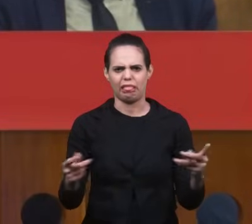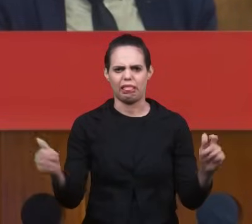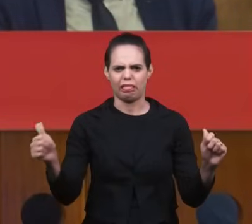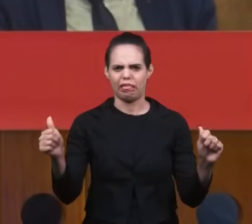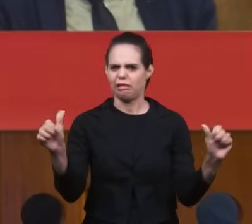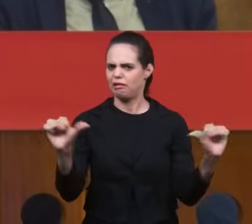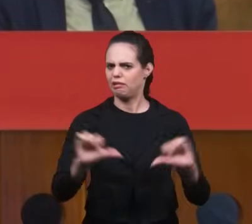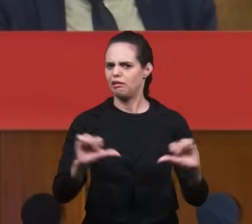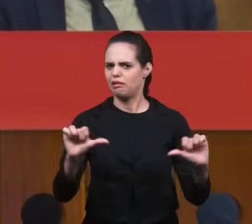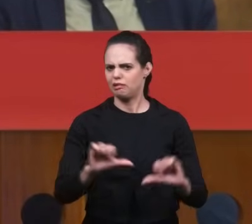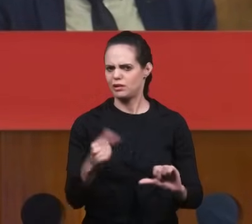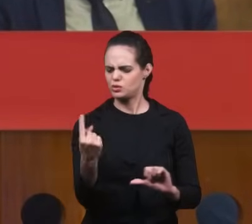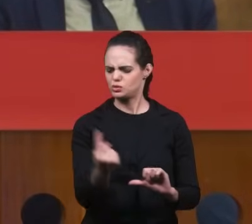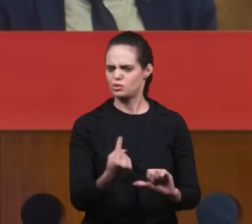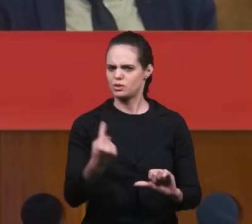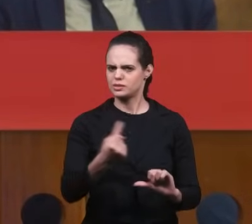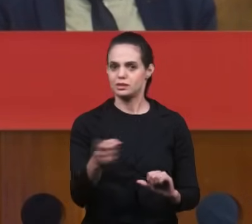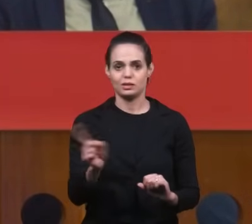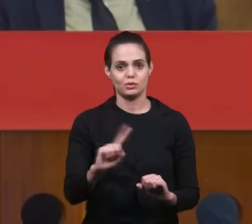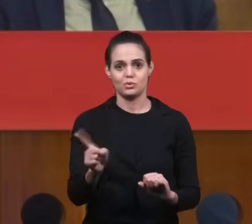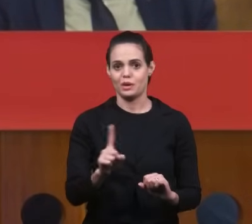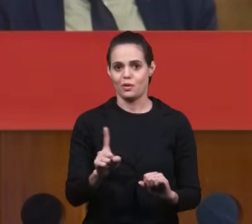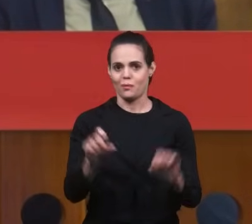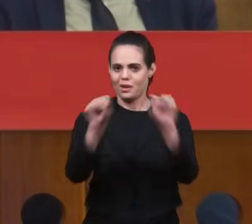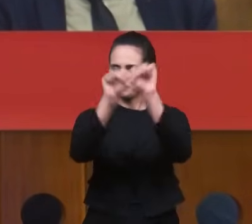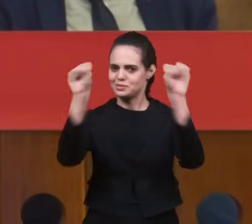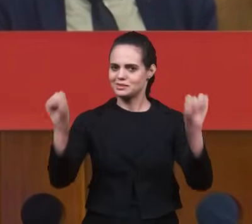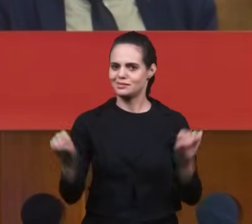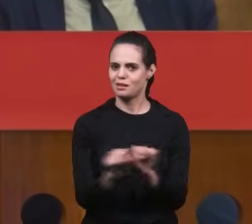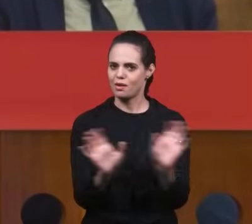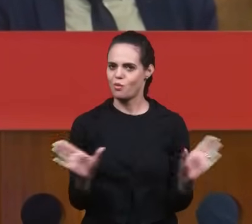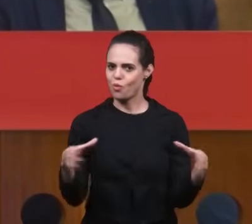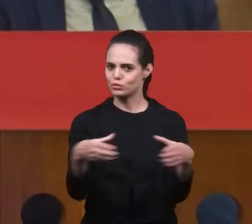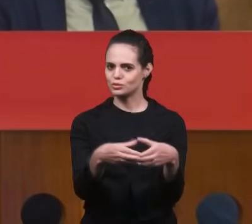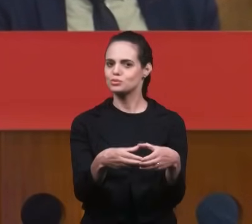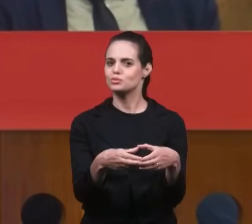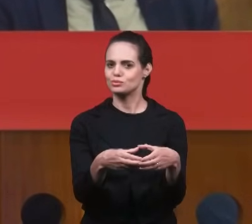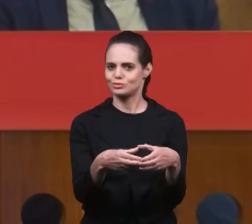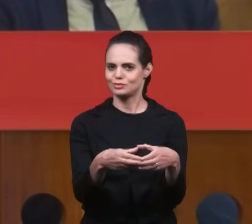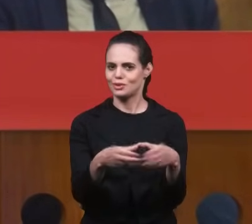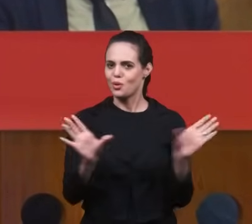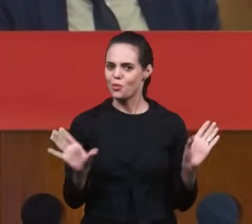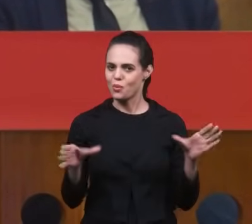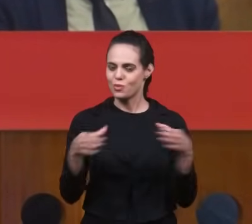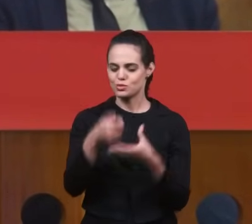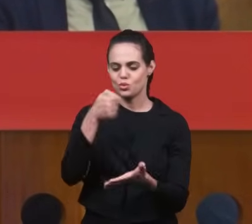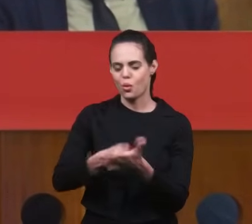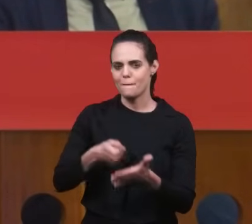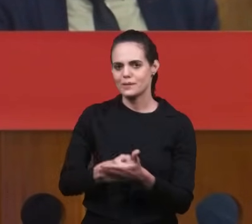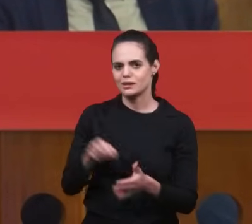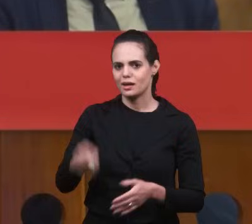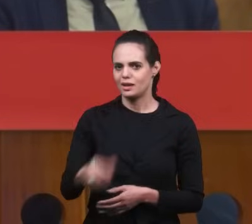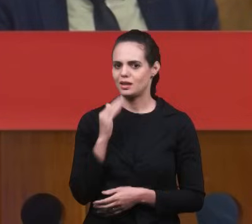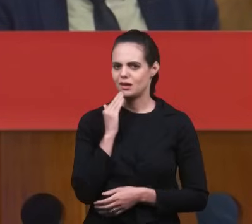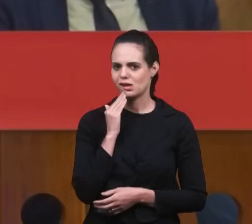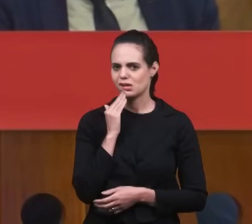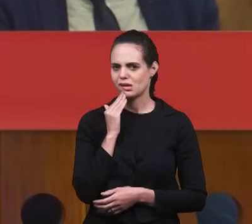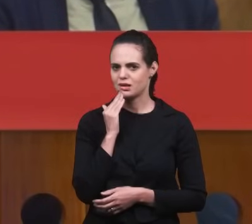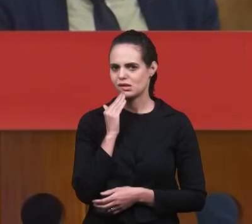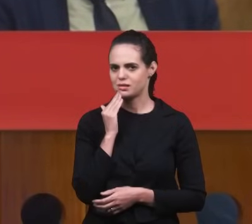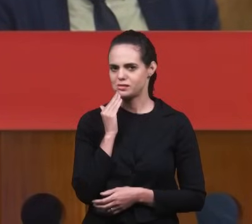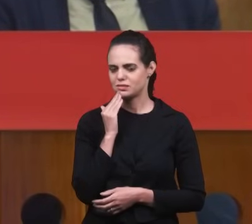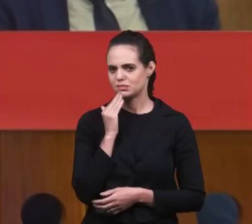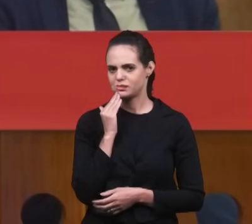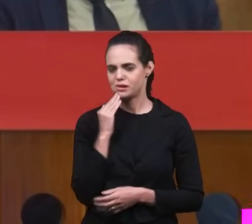ele sozinho, a falência é do sistema. Então o sistema obriga ele a falhar, ele não tem jeito, senão ele não vai